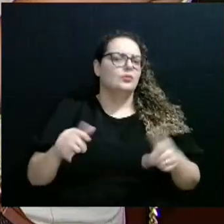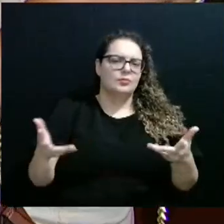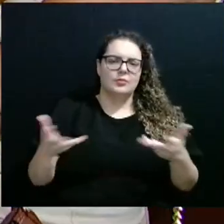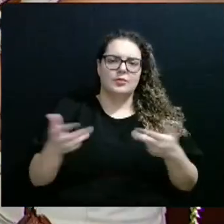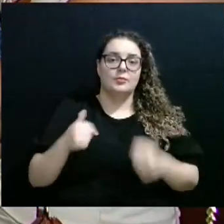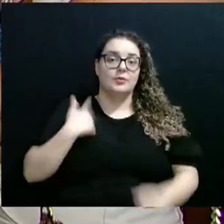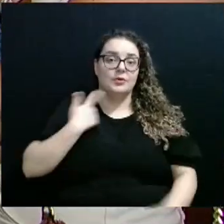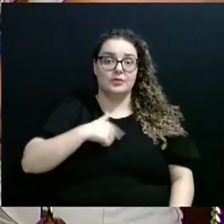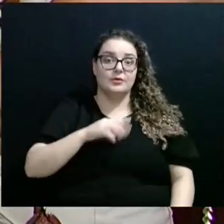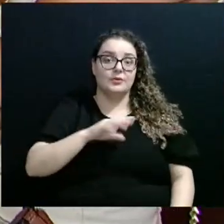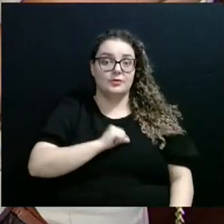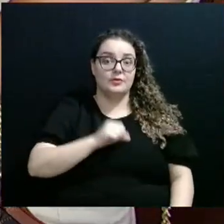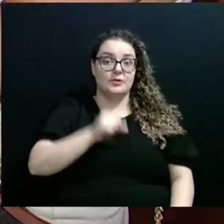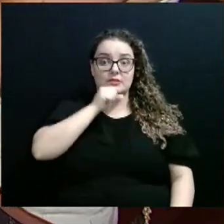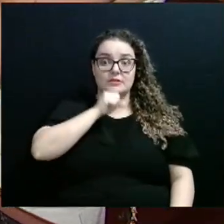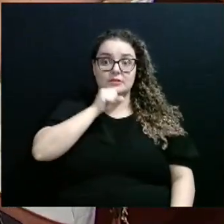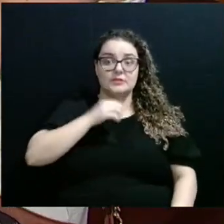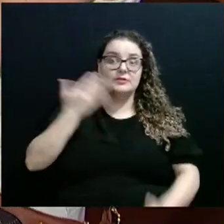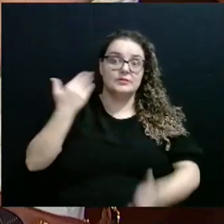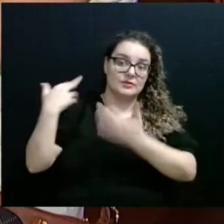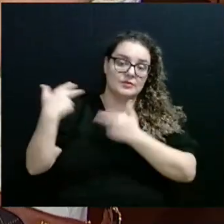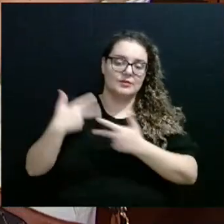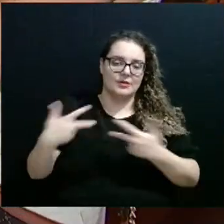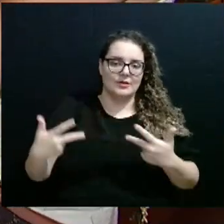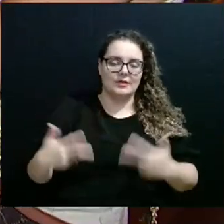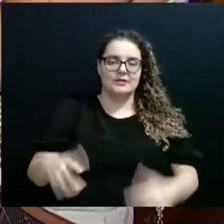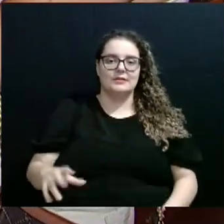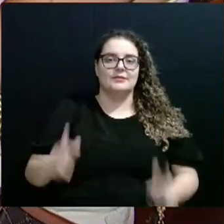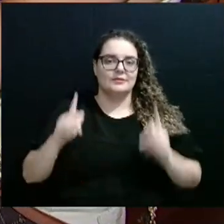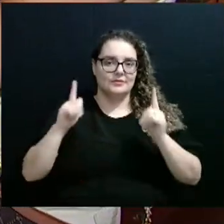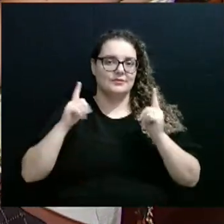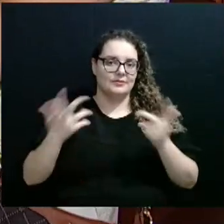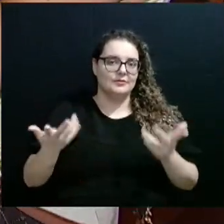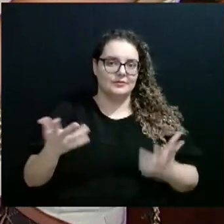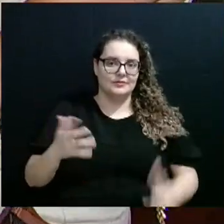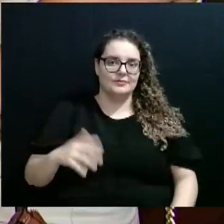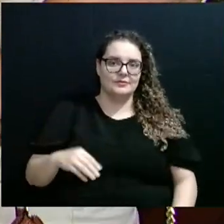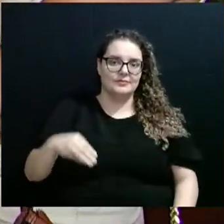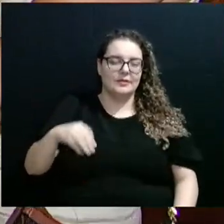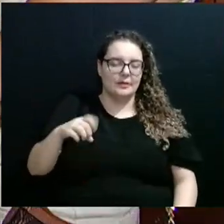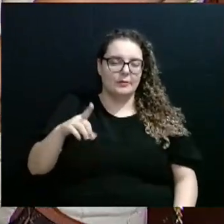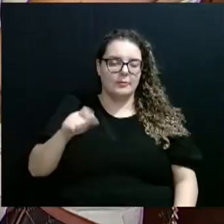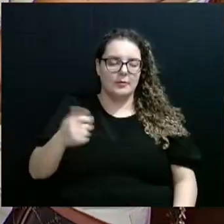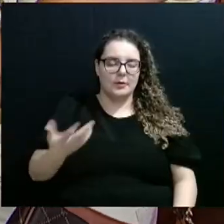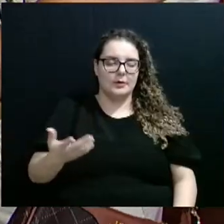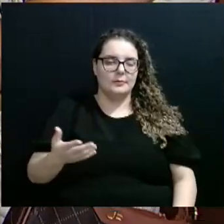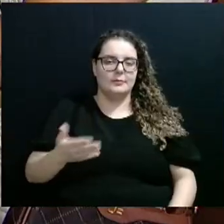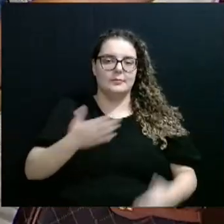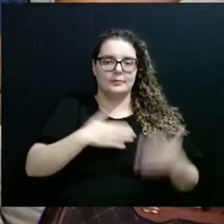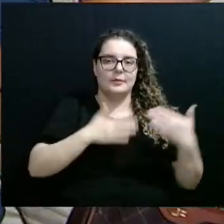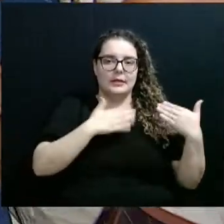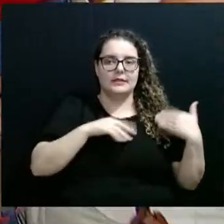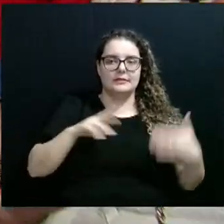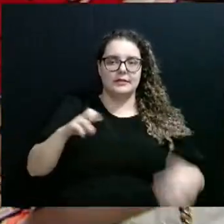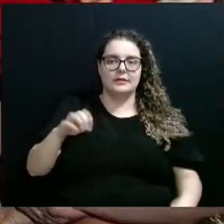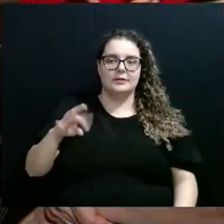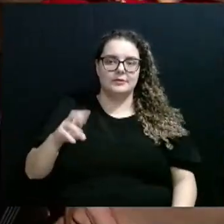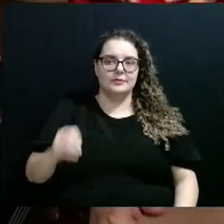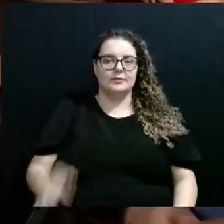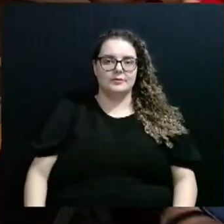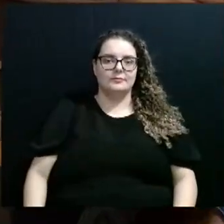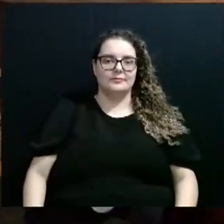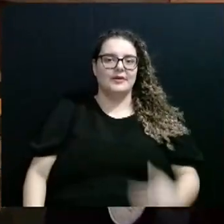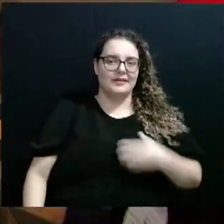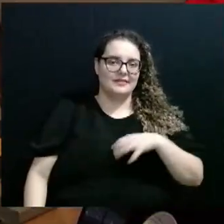antiguidade, a gente curte essa moda mais retrô, né? Então é isso aí. E